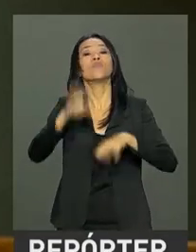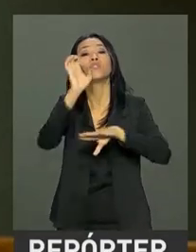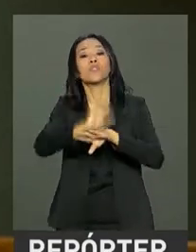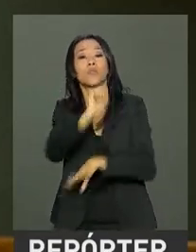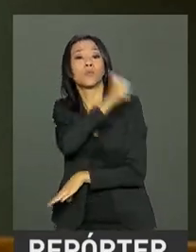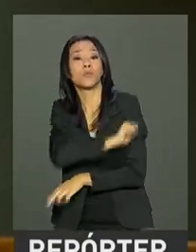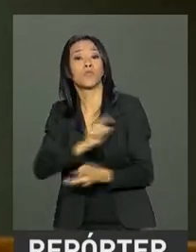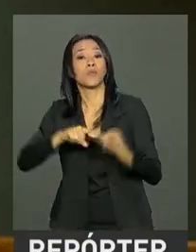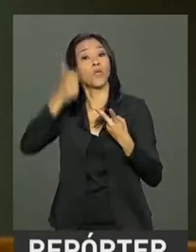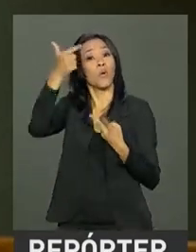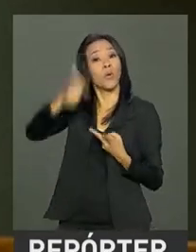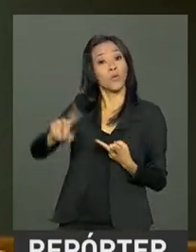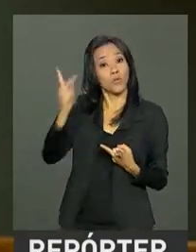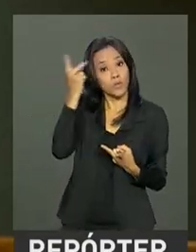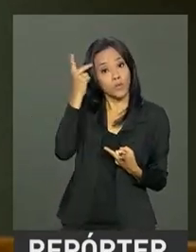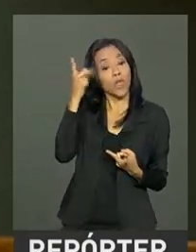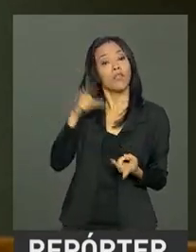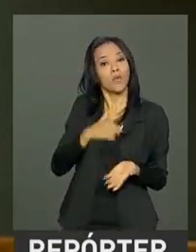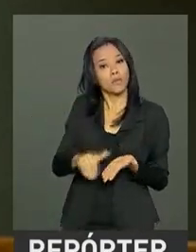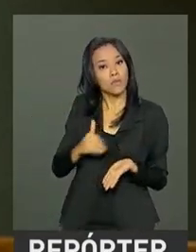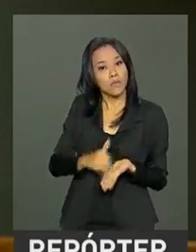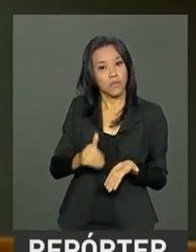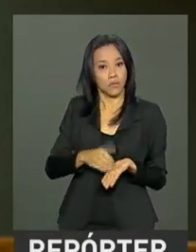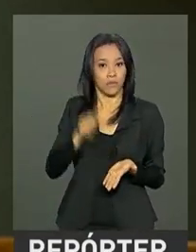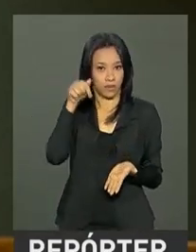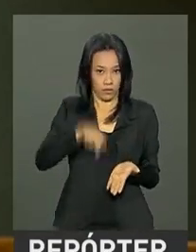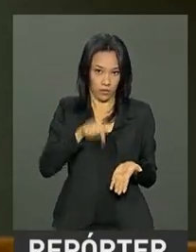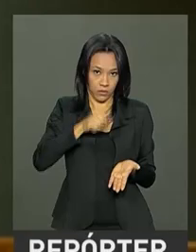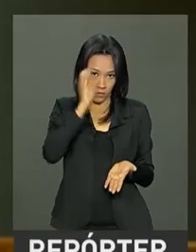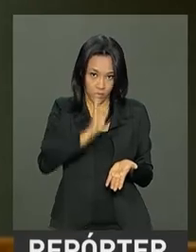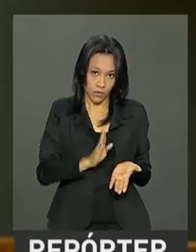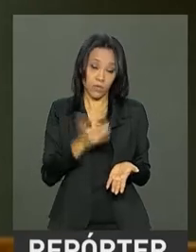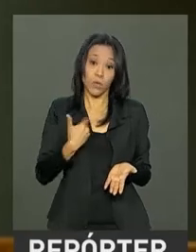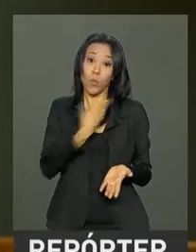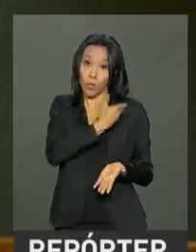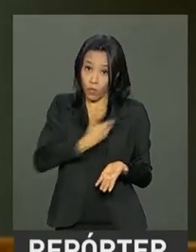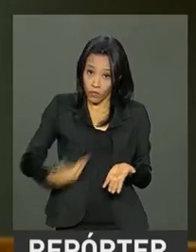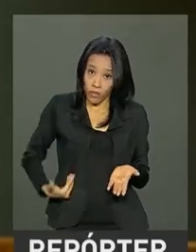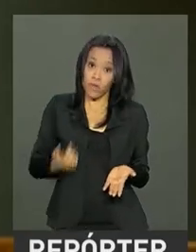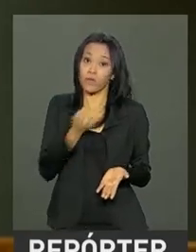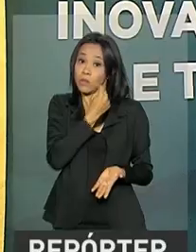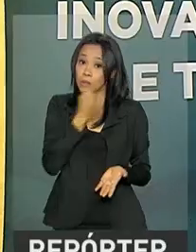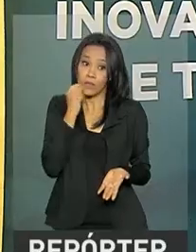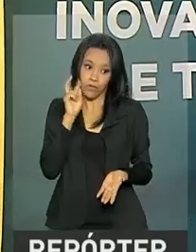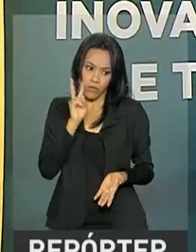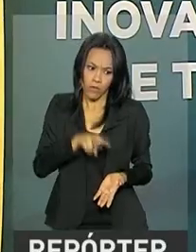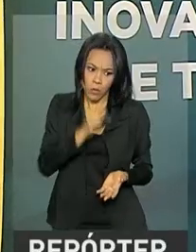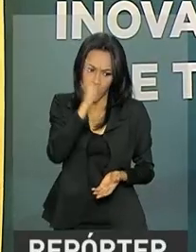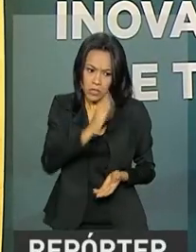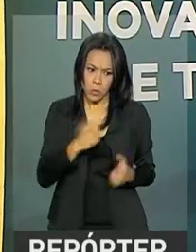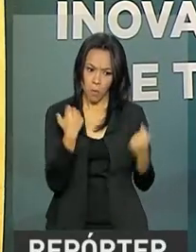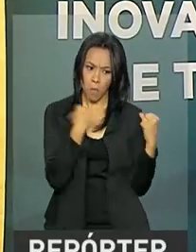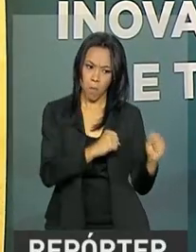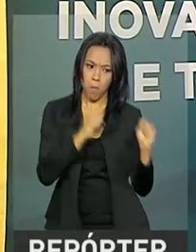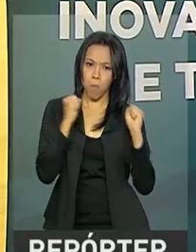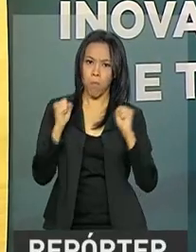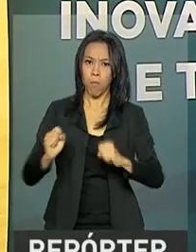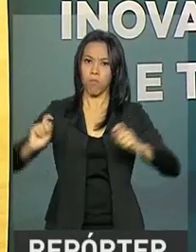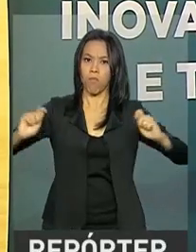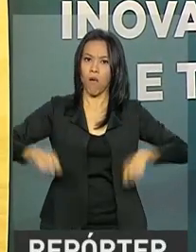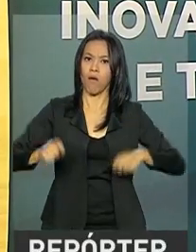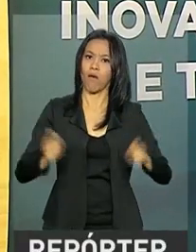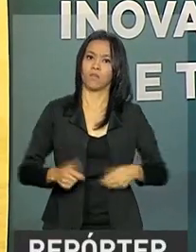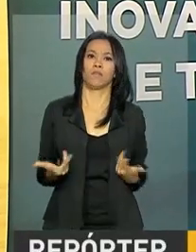em são paulo isso quer dizer que o governo suíço vê muito potencial no brasil um dos desafios do brasil é